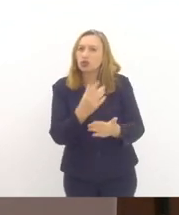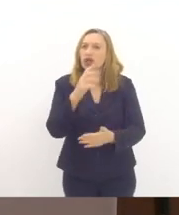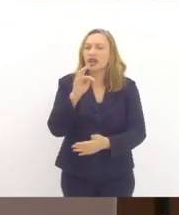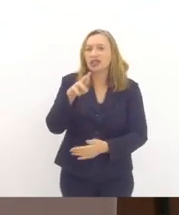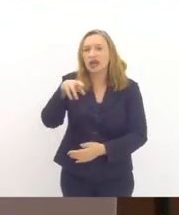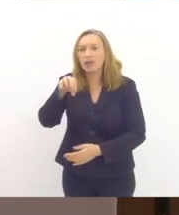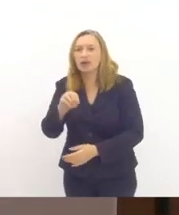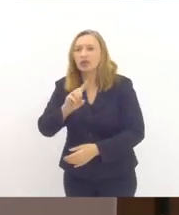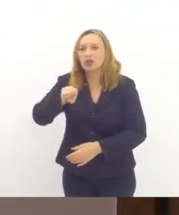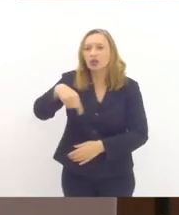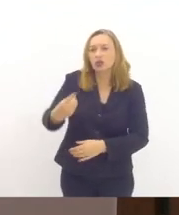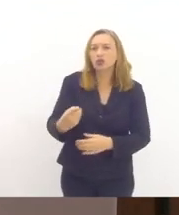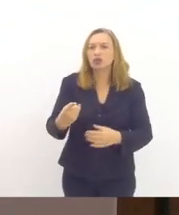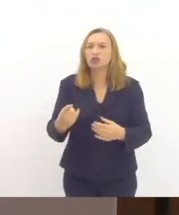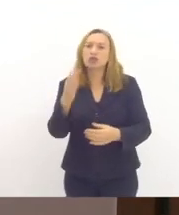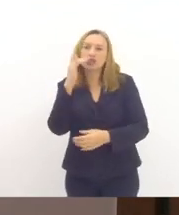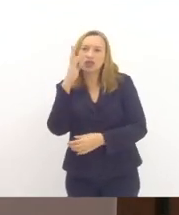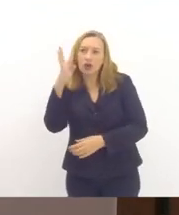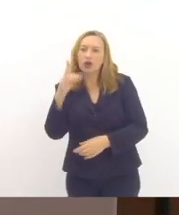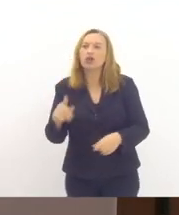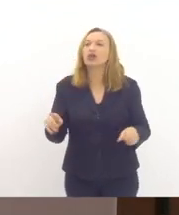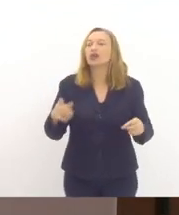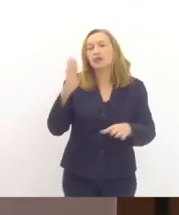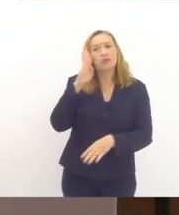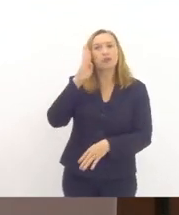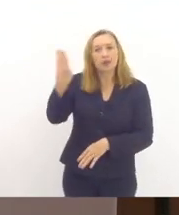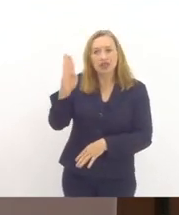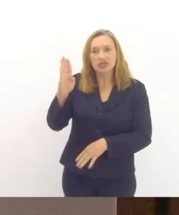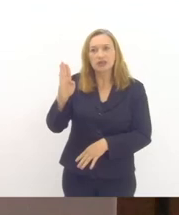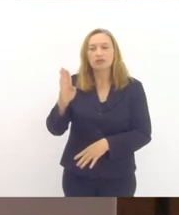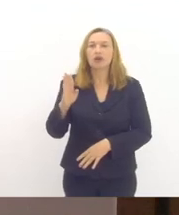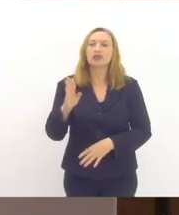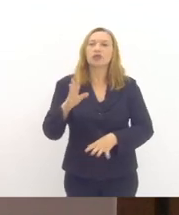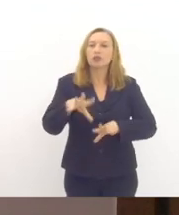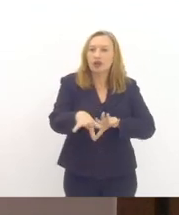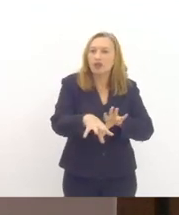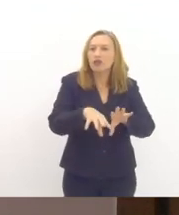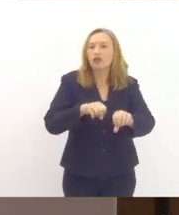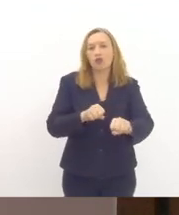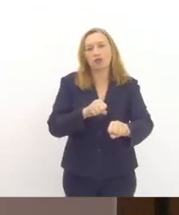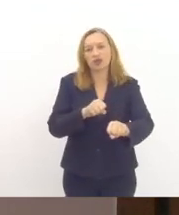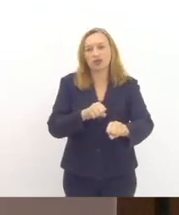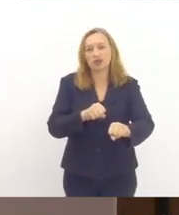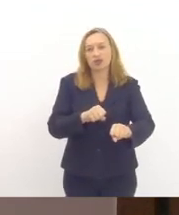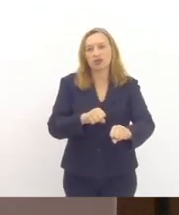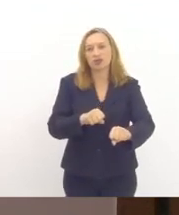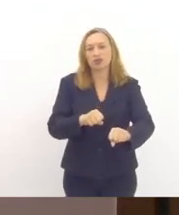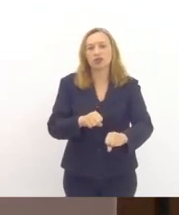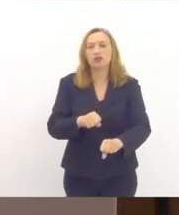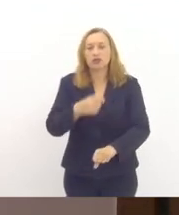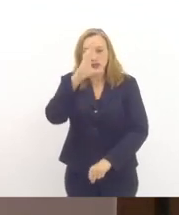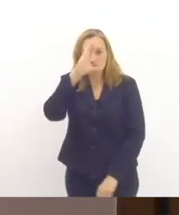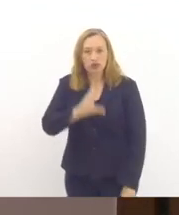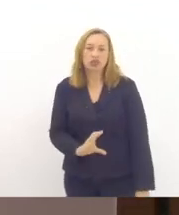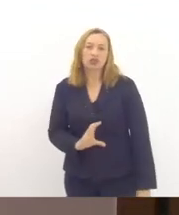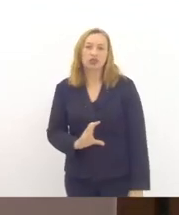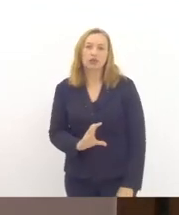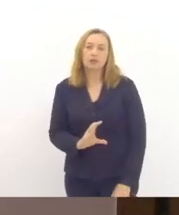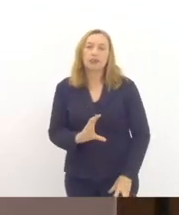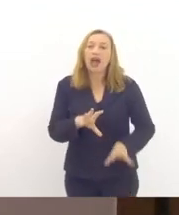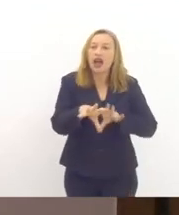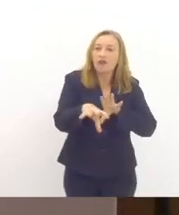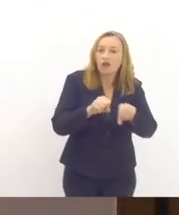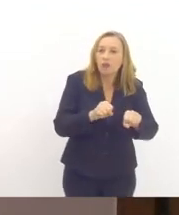outras correntes teóricas que são fundamentais para essa formação do cidadão. Né, para a